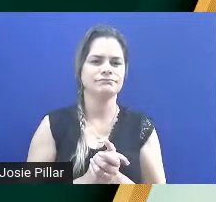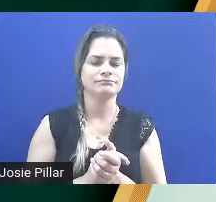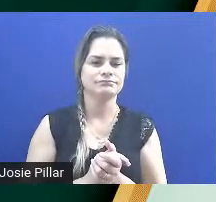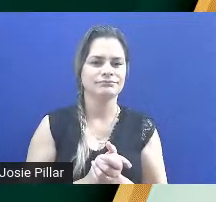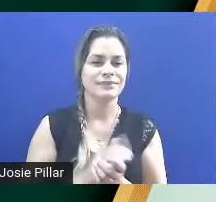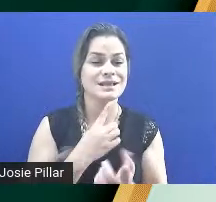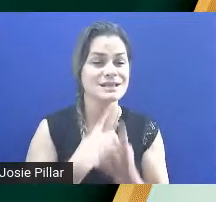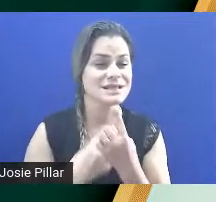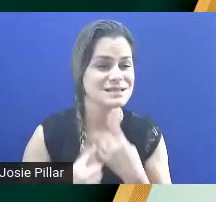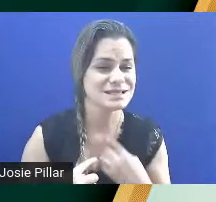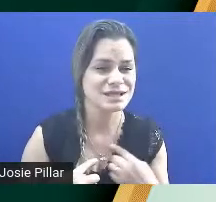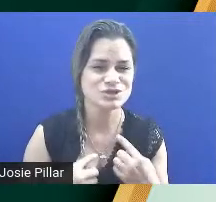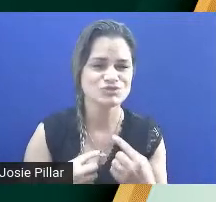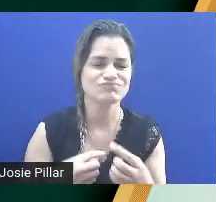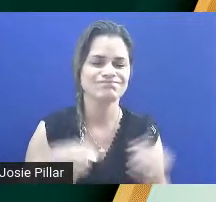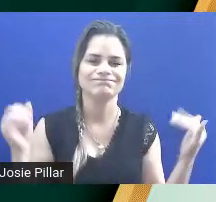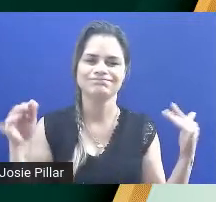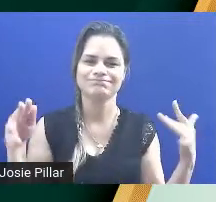uma excelente cerimônia.